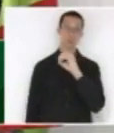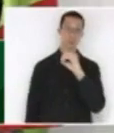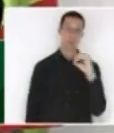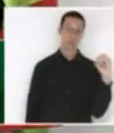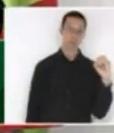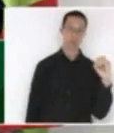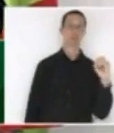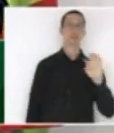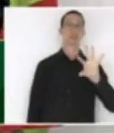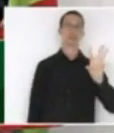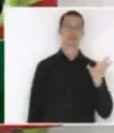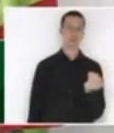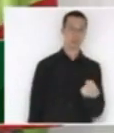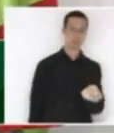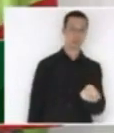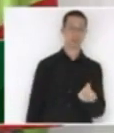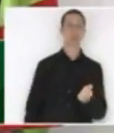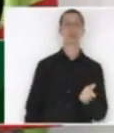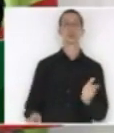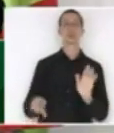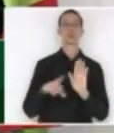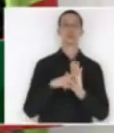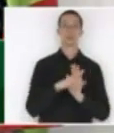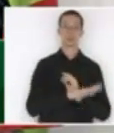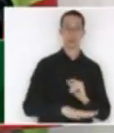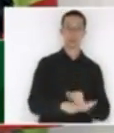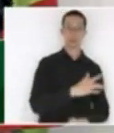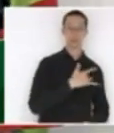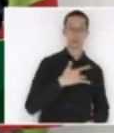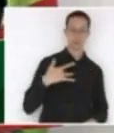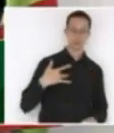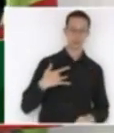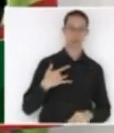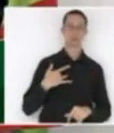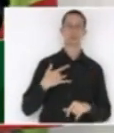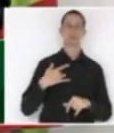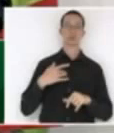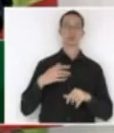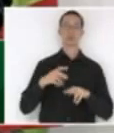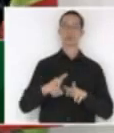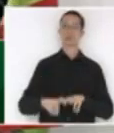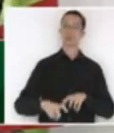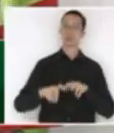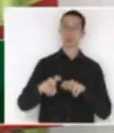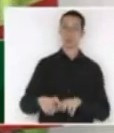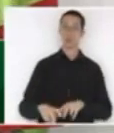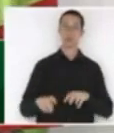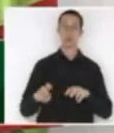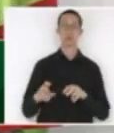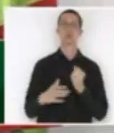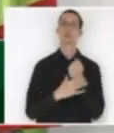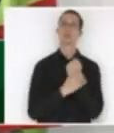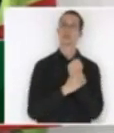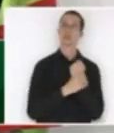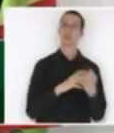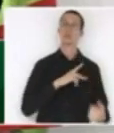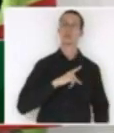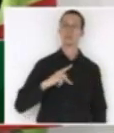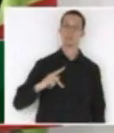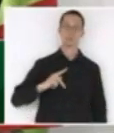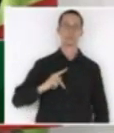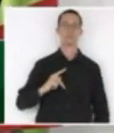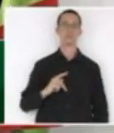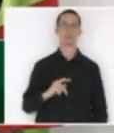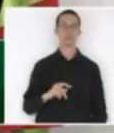saúde, a agricultura, o reaparelhamento da segurança pública de Santa Catarina, e enfim. Mas a nossa grande defesa,